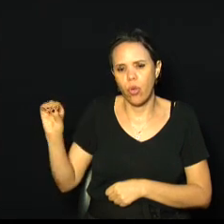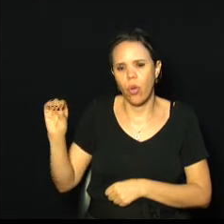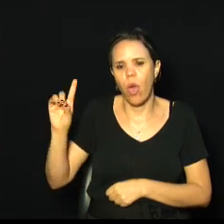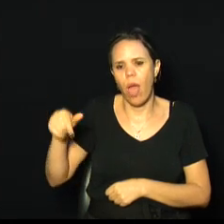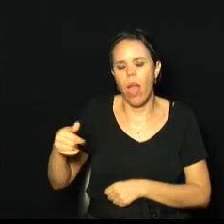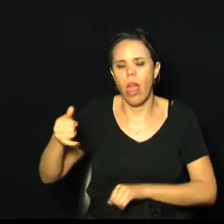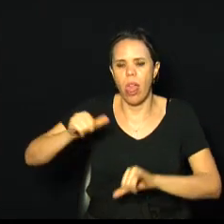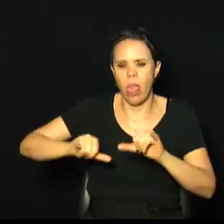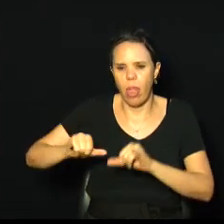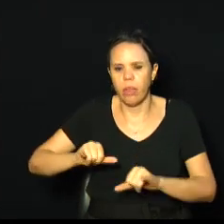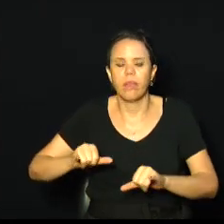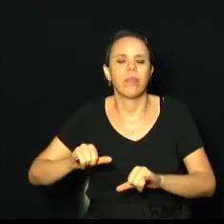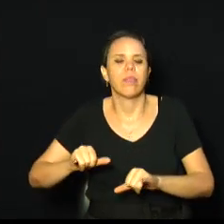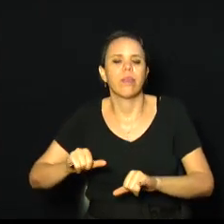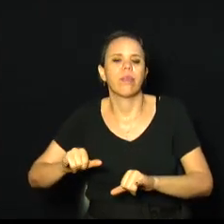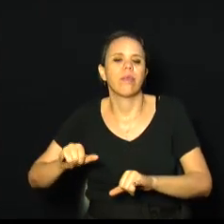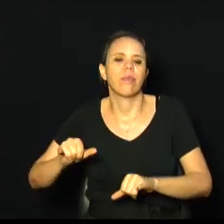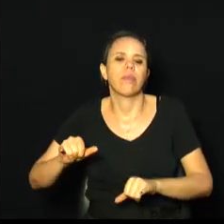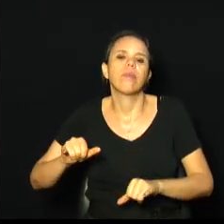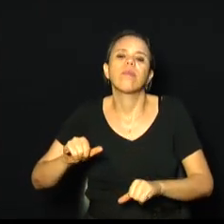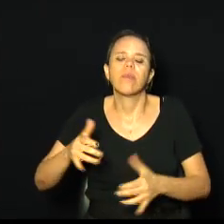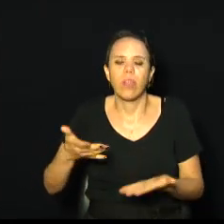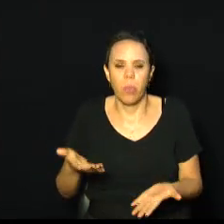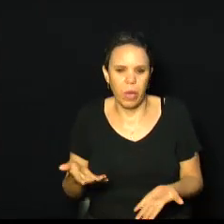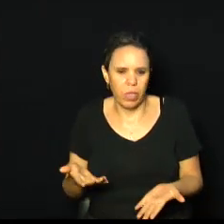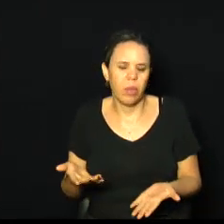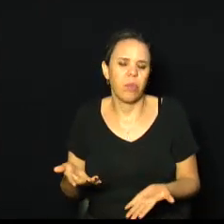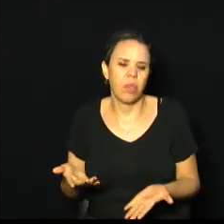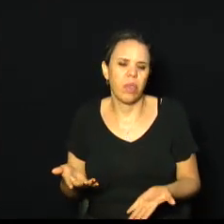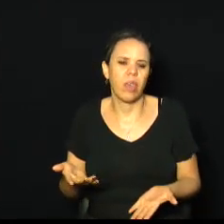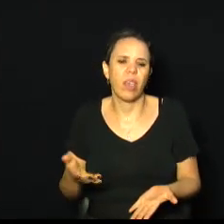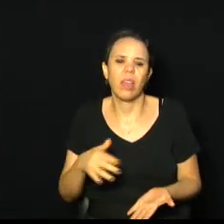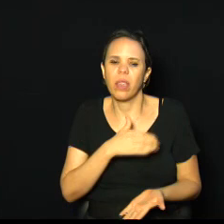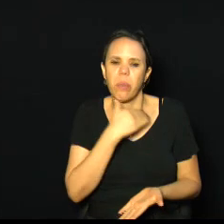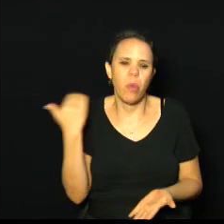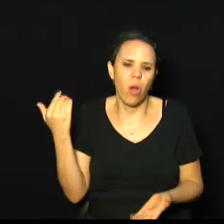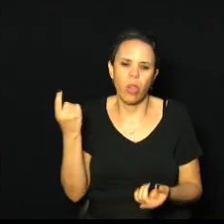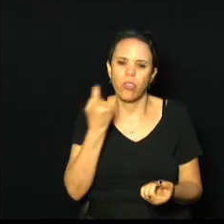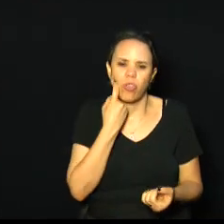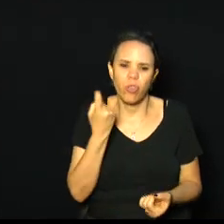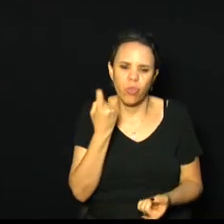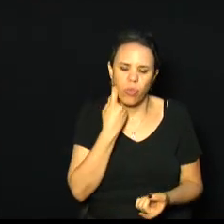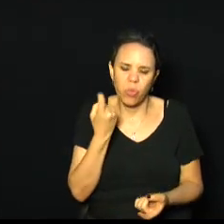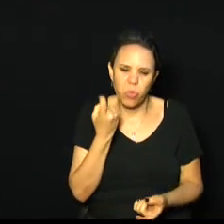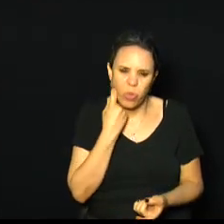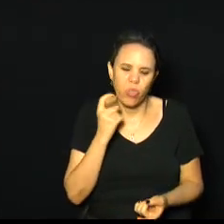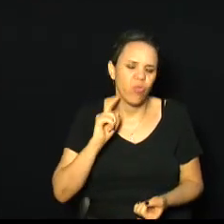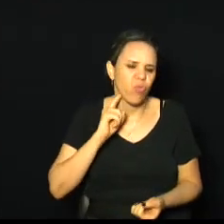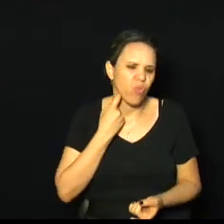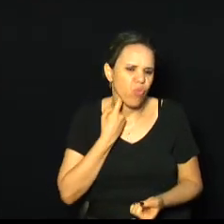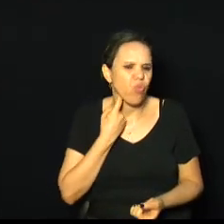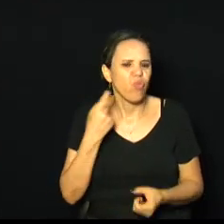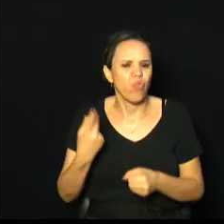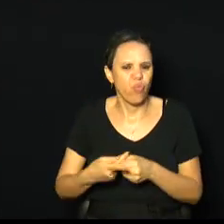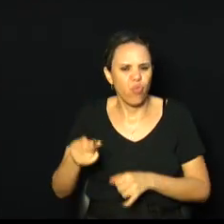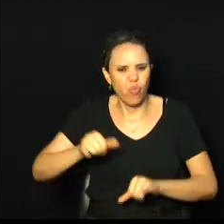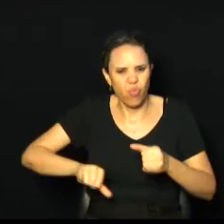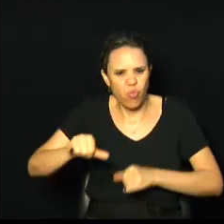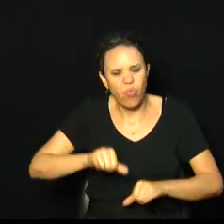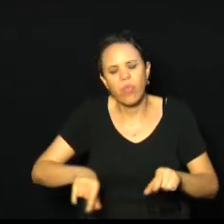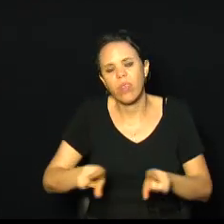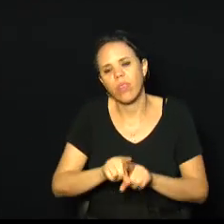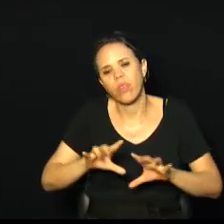basicamente, mata os peixes. Né? Excesso de fósforo na água, então você tem toda a